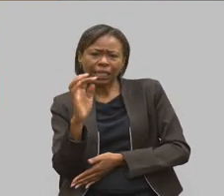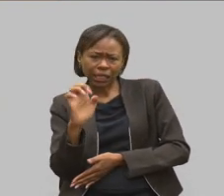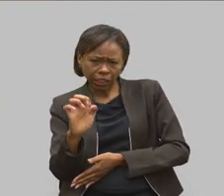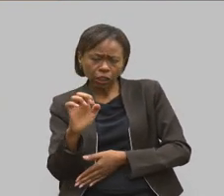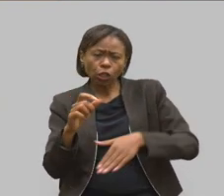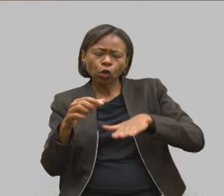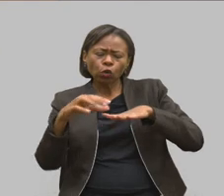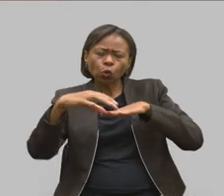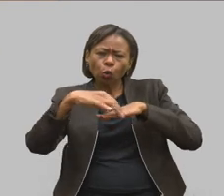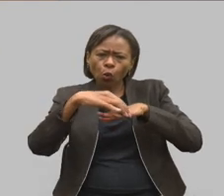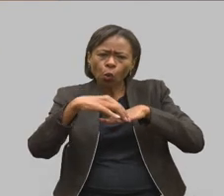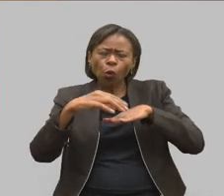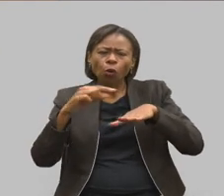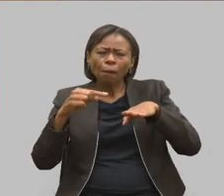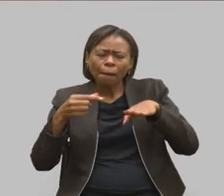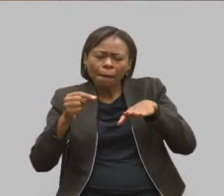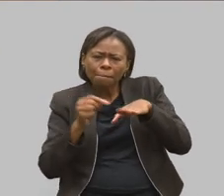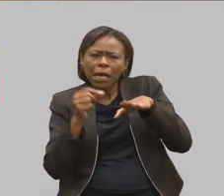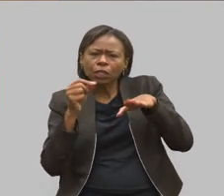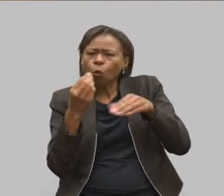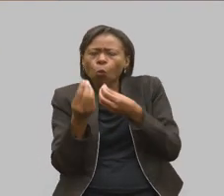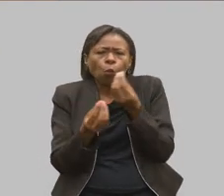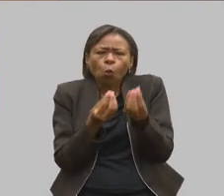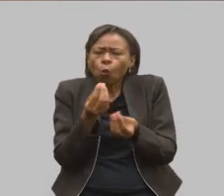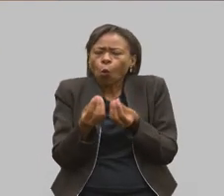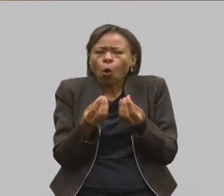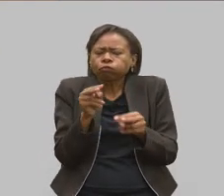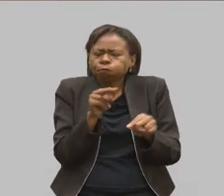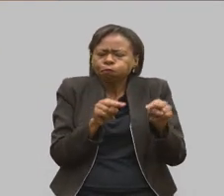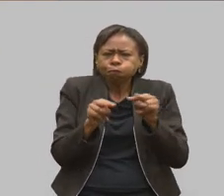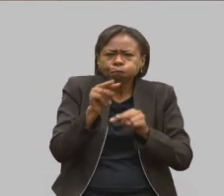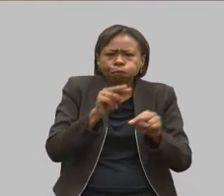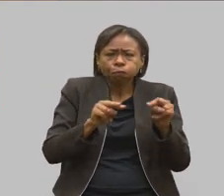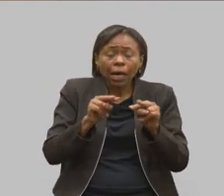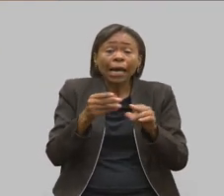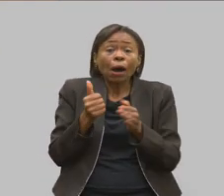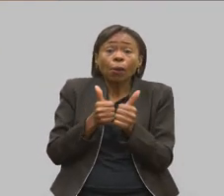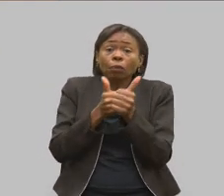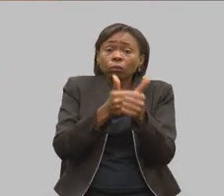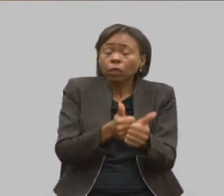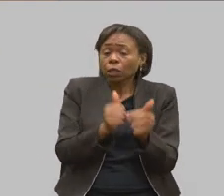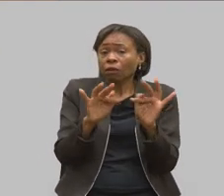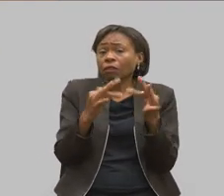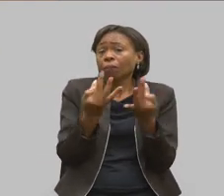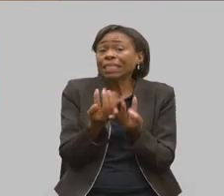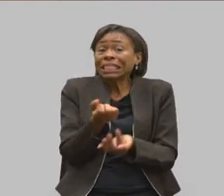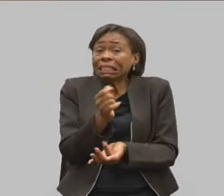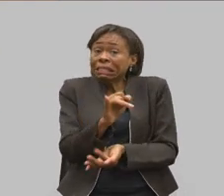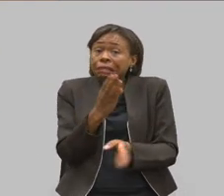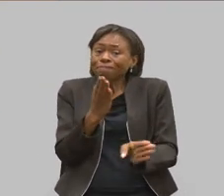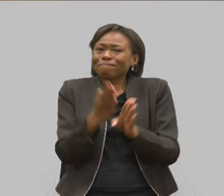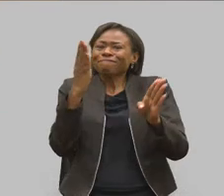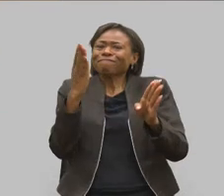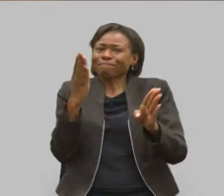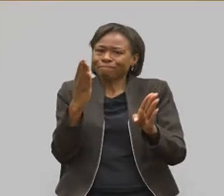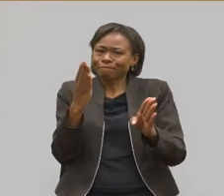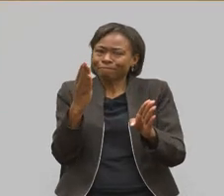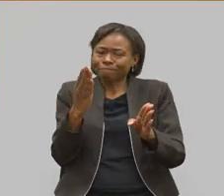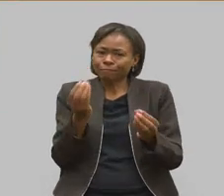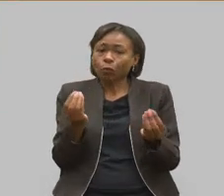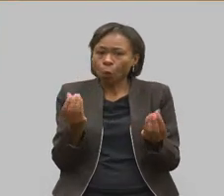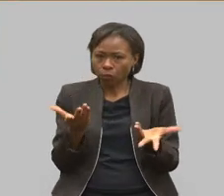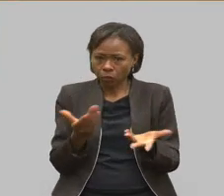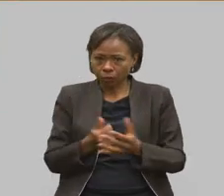feito o acompanhamento do paciente e da família a partir do resultado Caso seja positivo obrigada